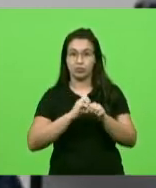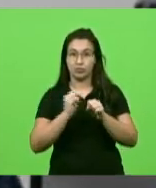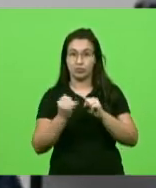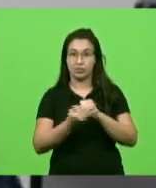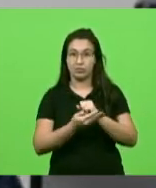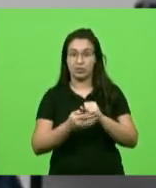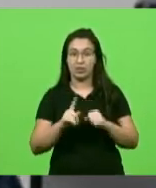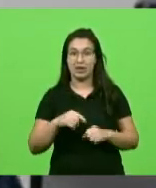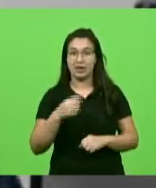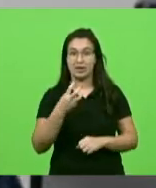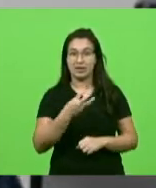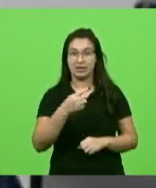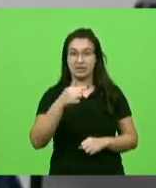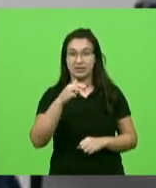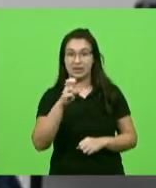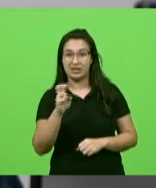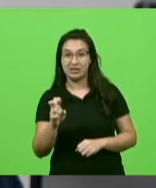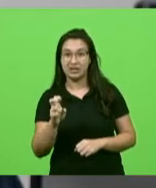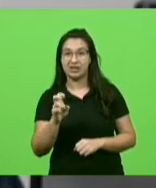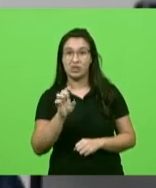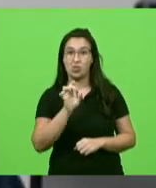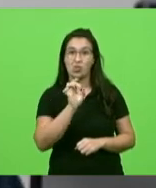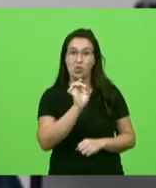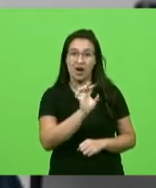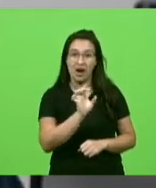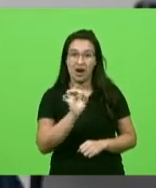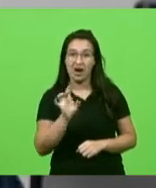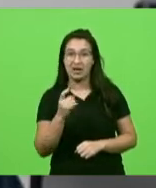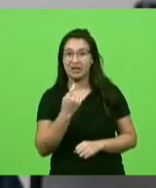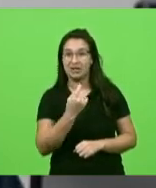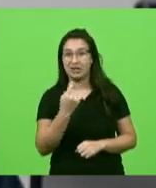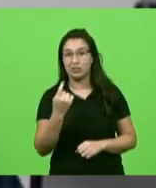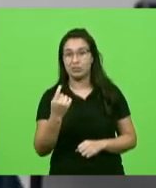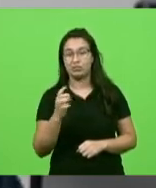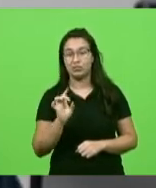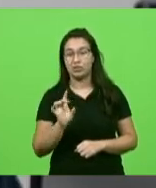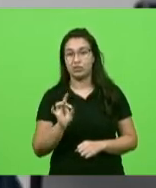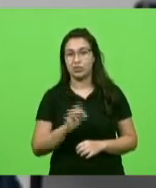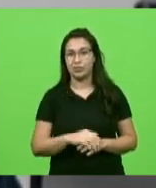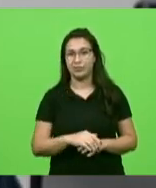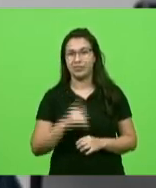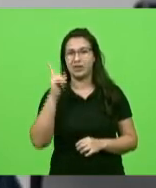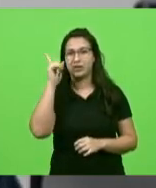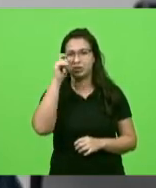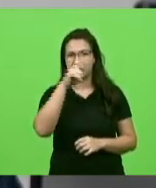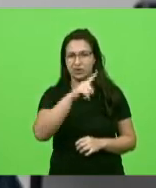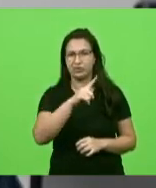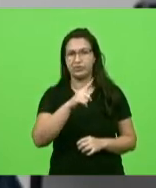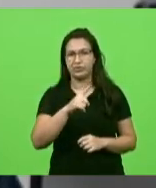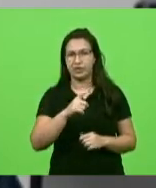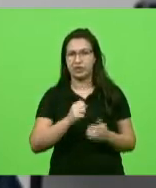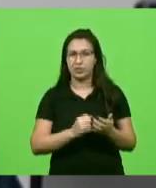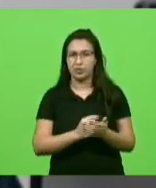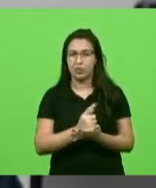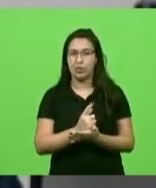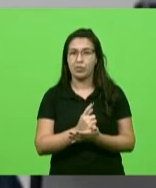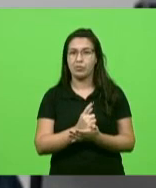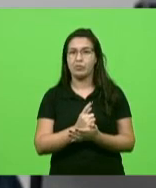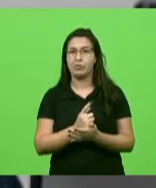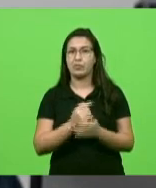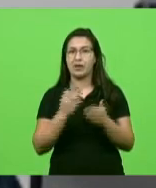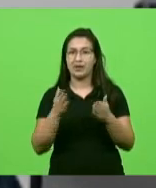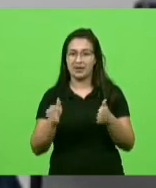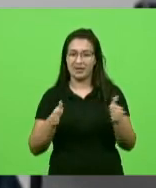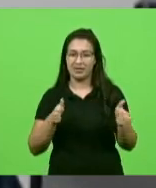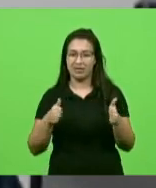335 mil reais comunidade do equipamento e que mesmo assim havia muita dificuldade em assegurar que os respiradores seriam